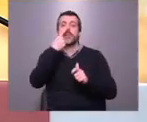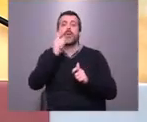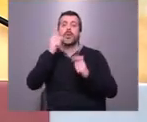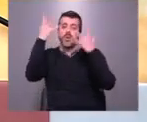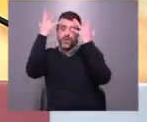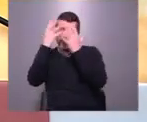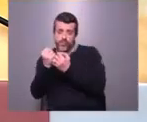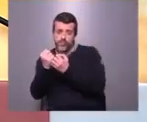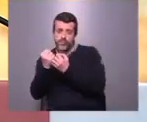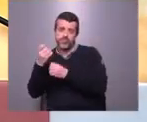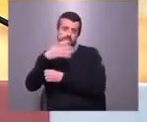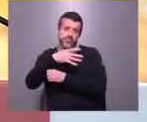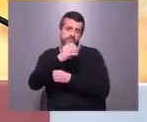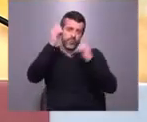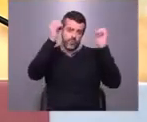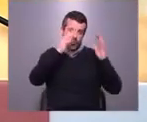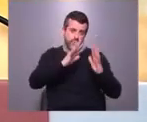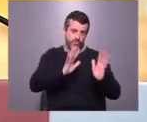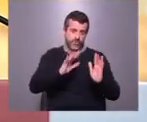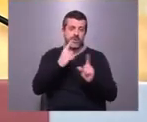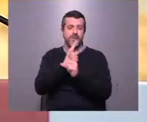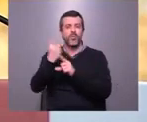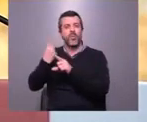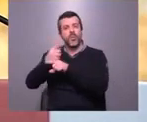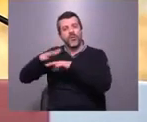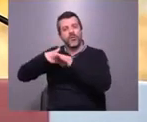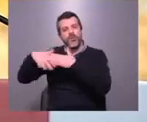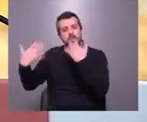luz, porque eram más as suas obras.